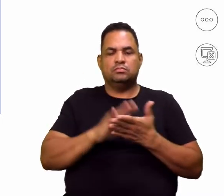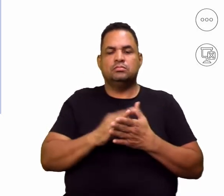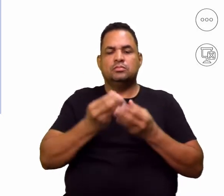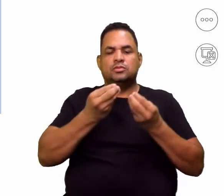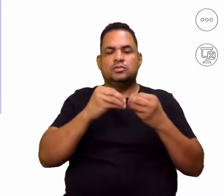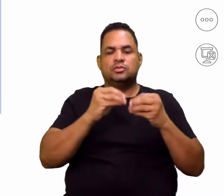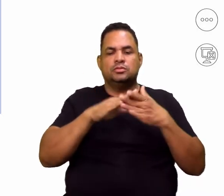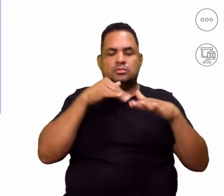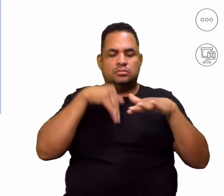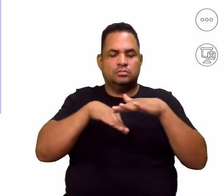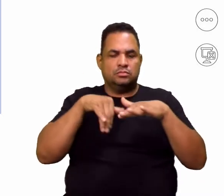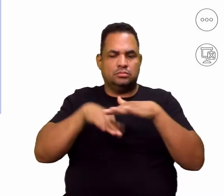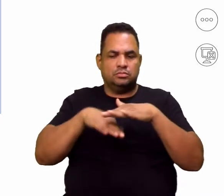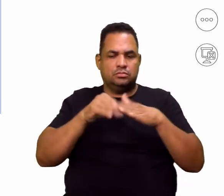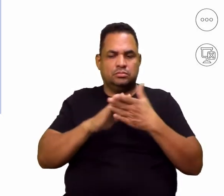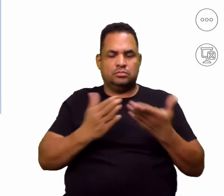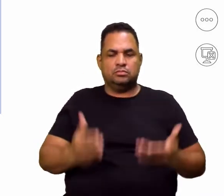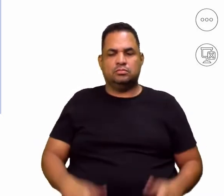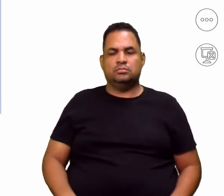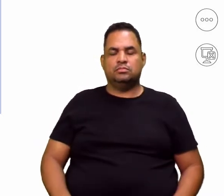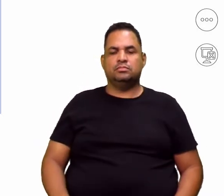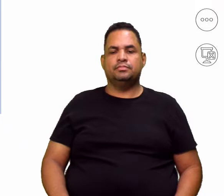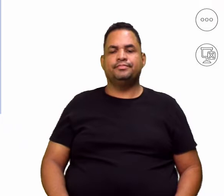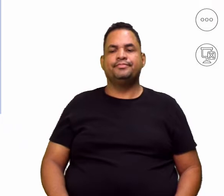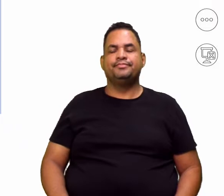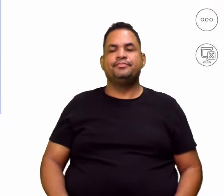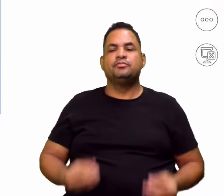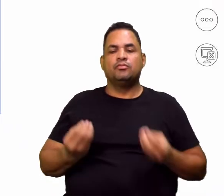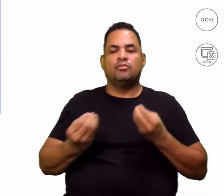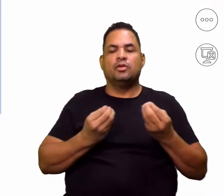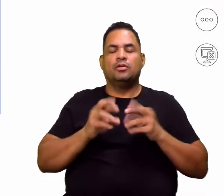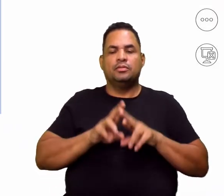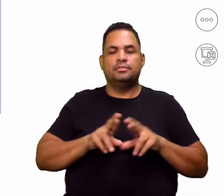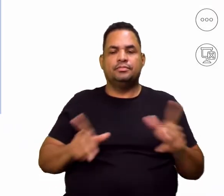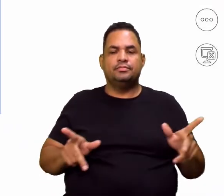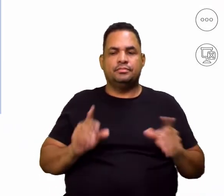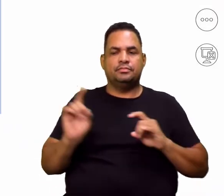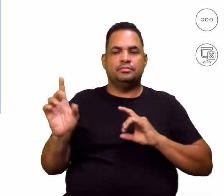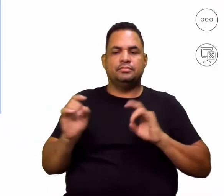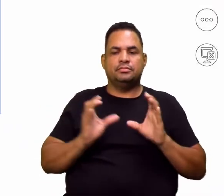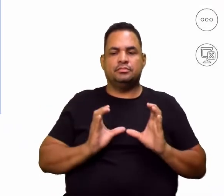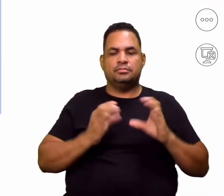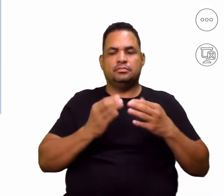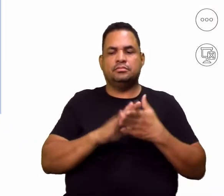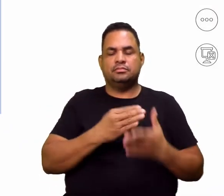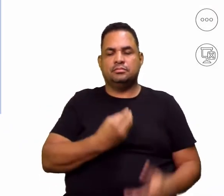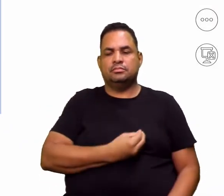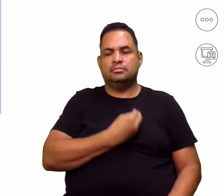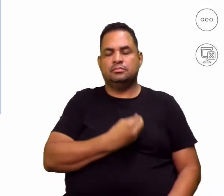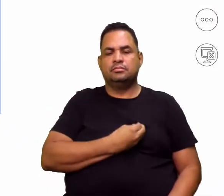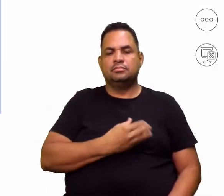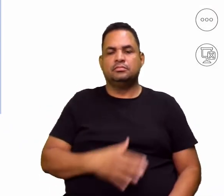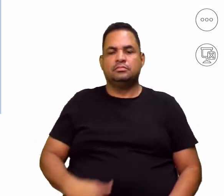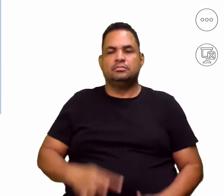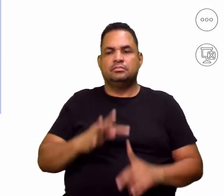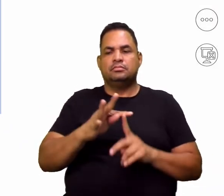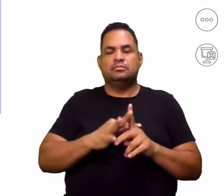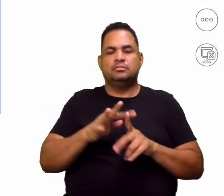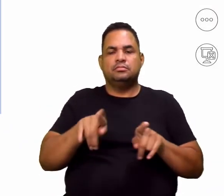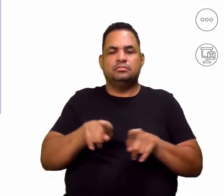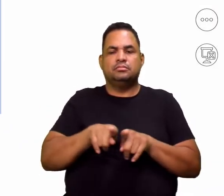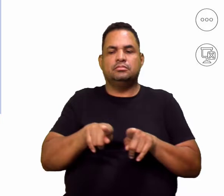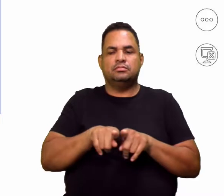foram depositados por essa fêmea. Tá vendo aí como é que é diferente para cada grupo de ser vivo? Então, a temperatura